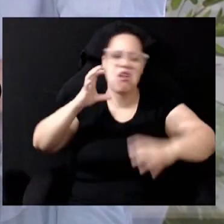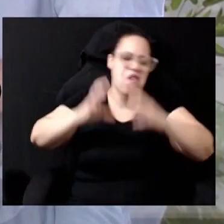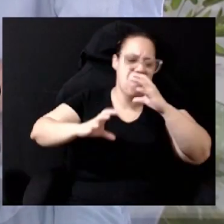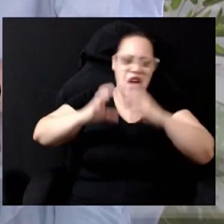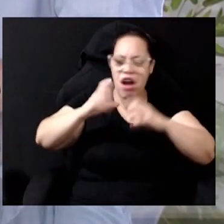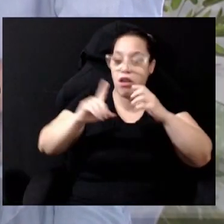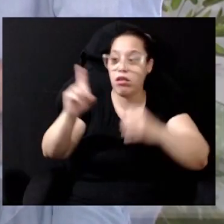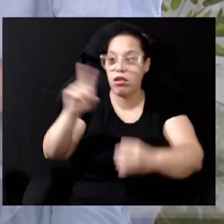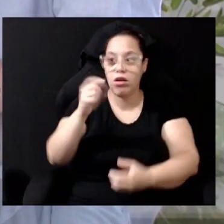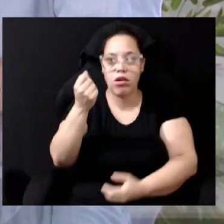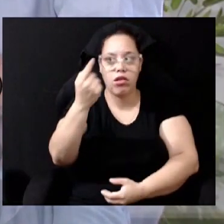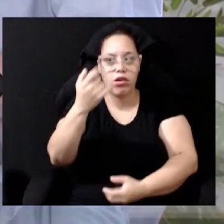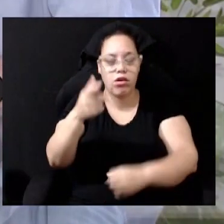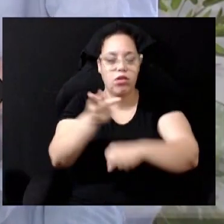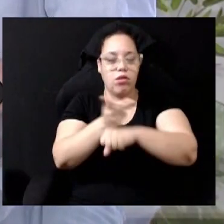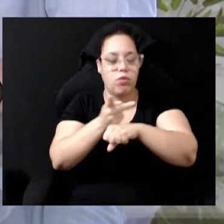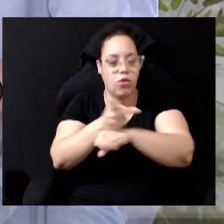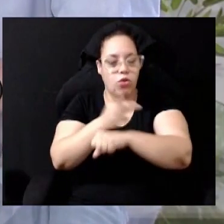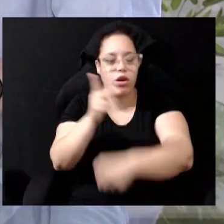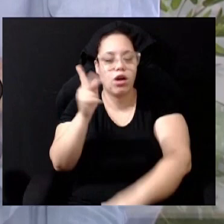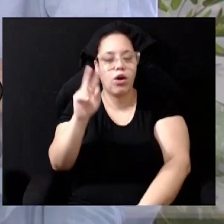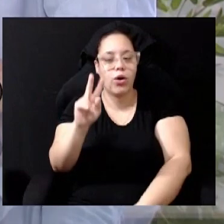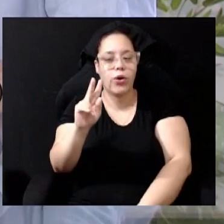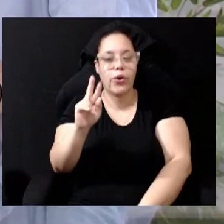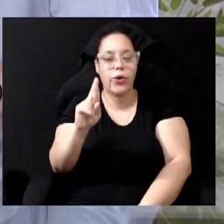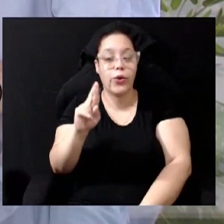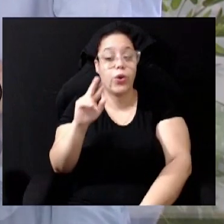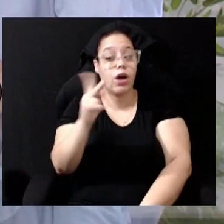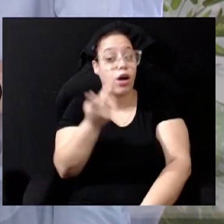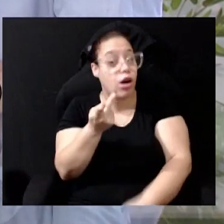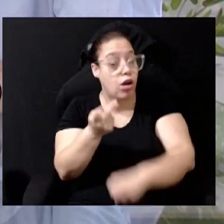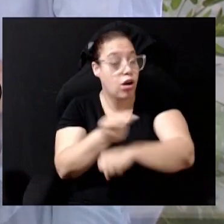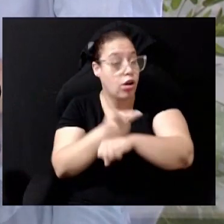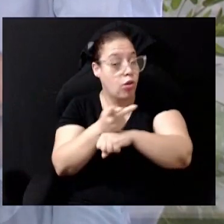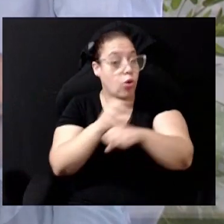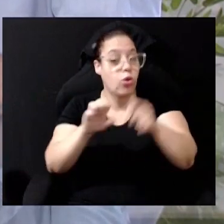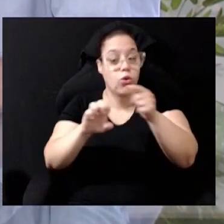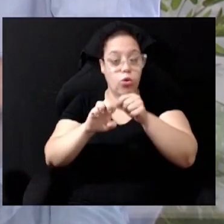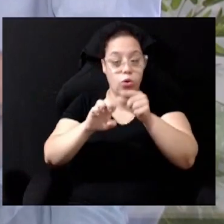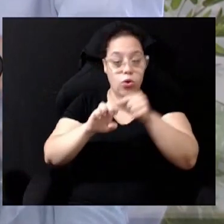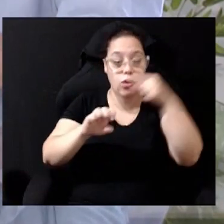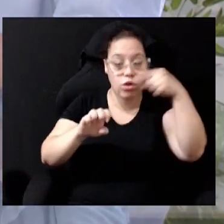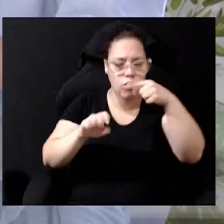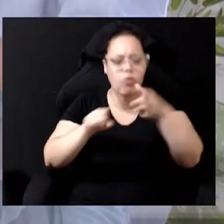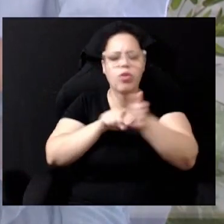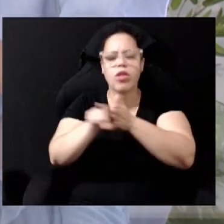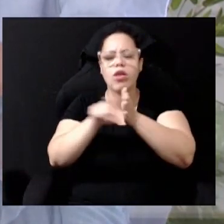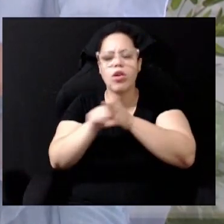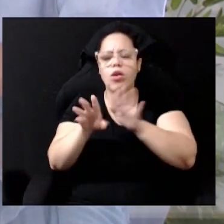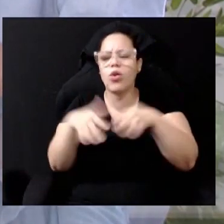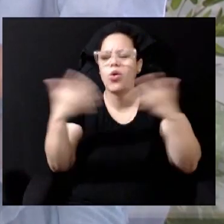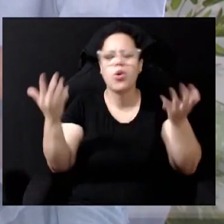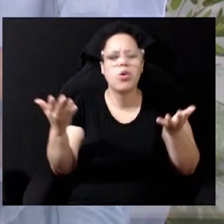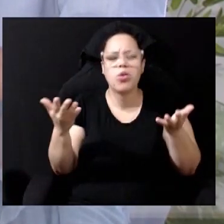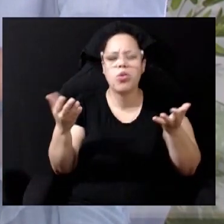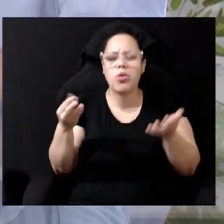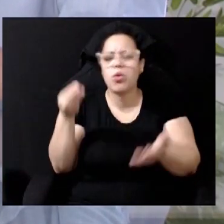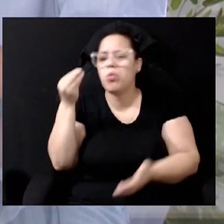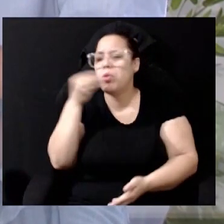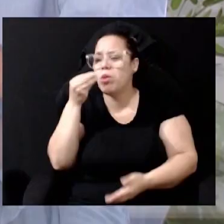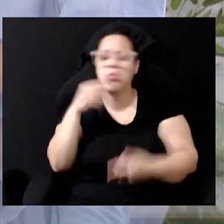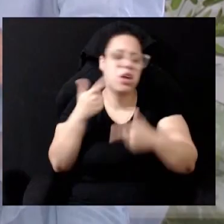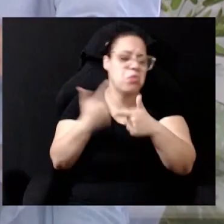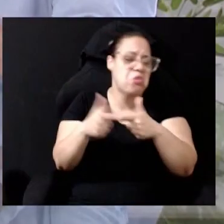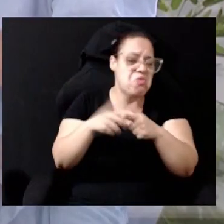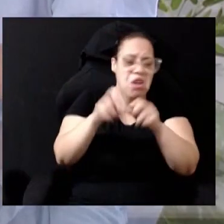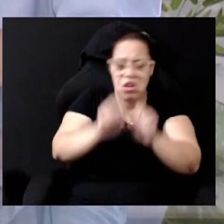fazer é procurar os recursos humanos da empresa. Procura, né, o empregador, questiona. Olha, pode ter acontecido um problema no sistema,